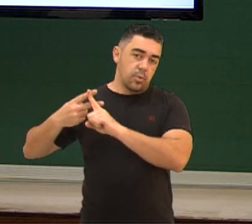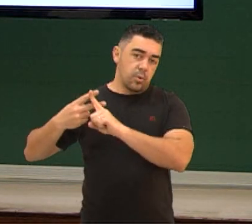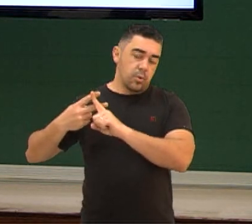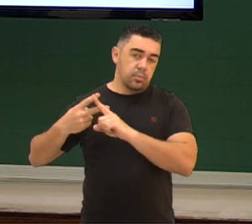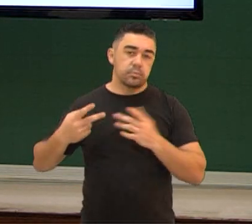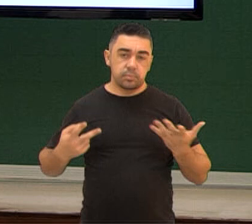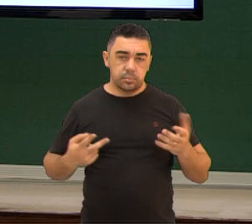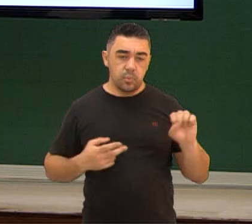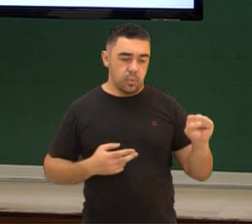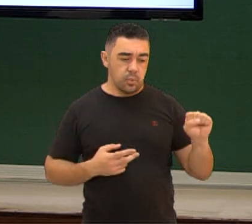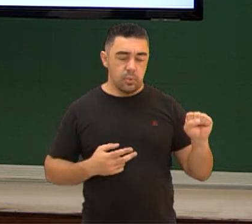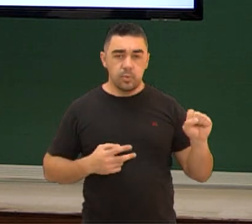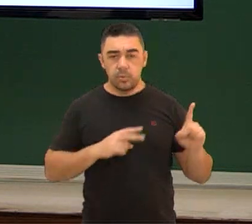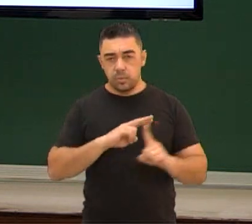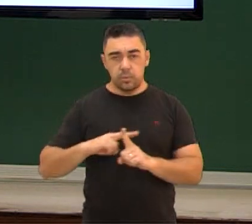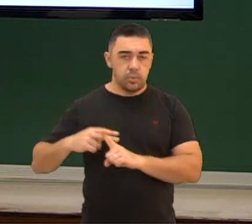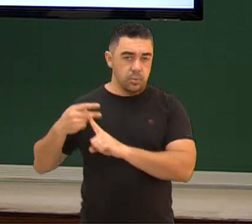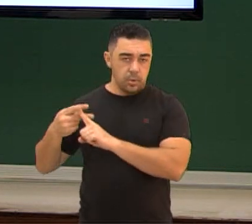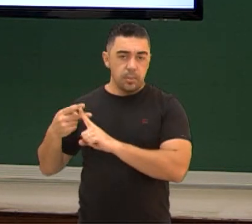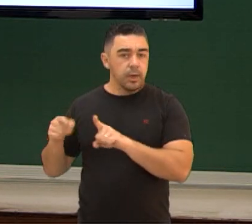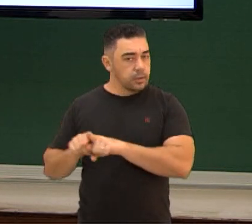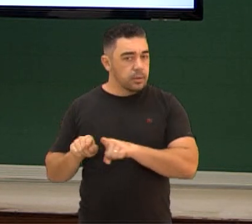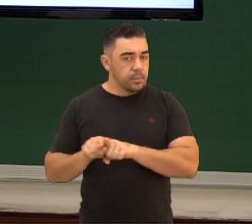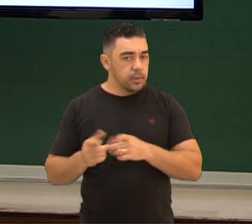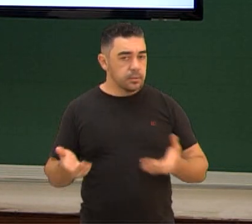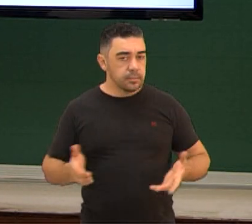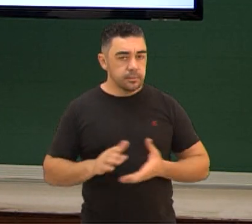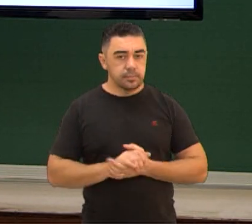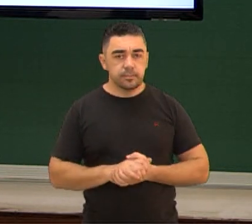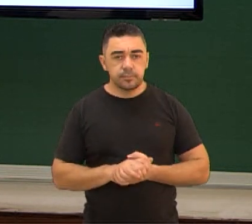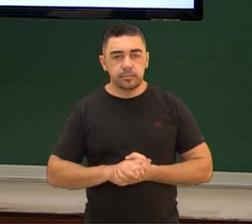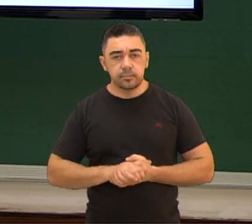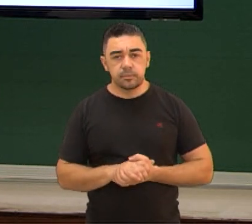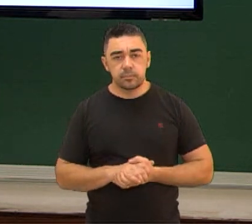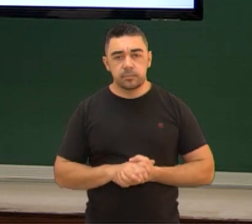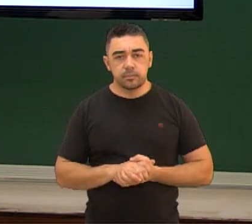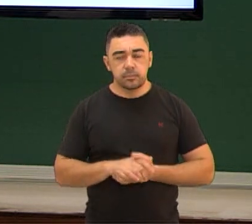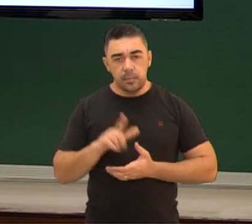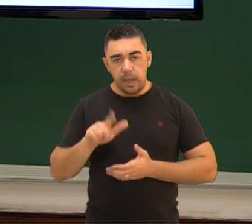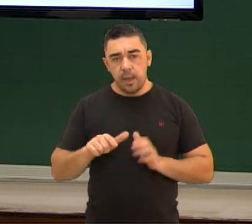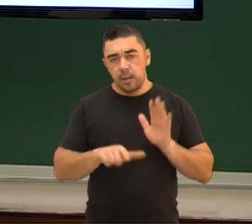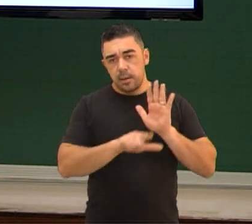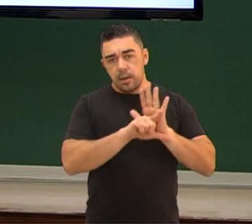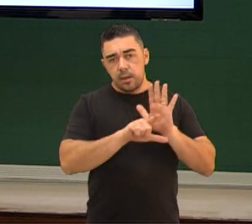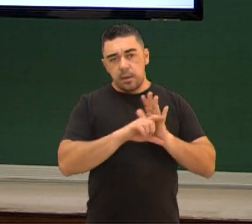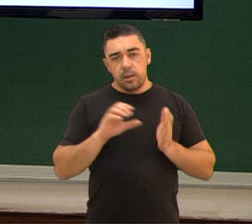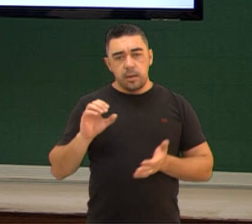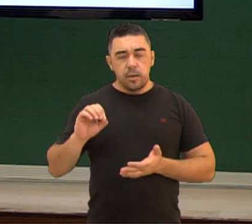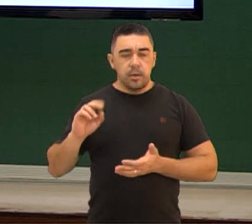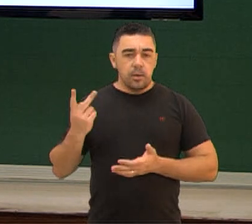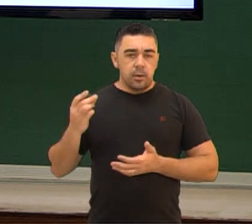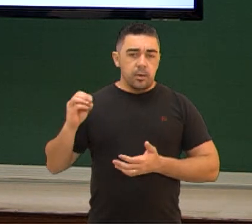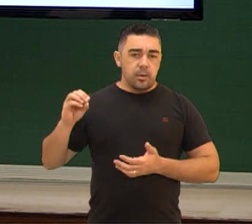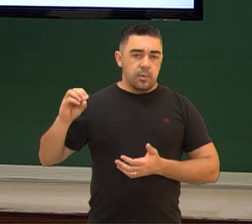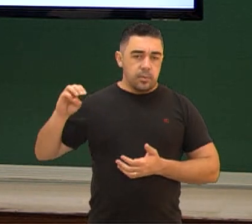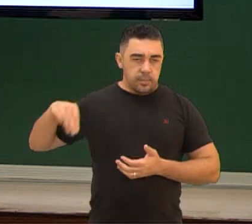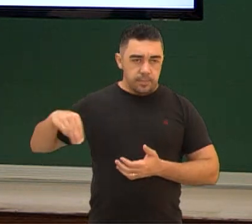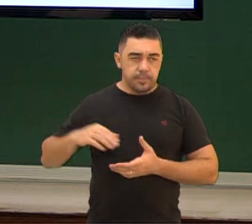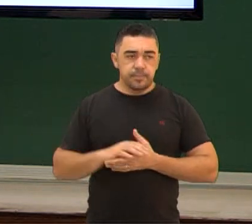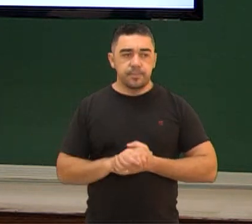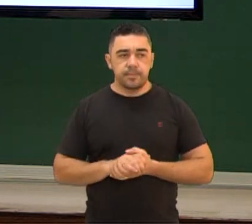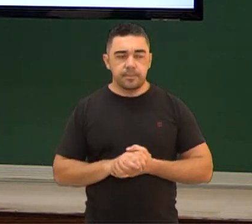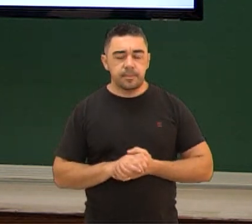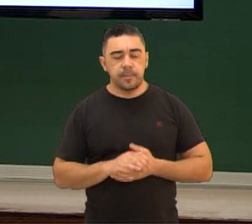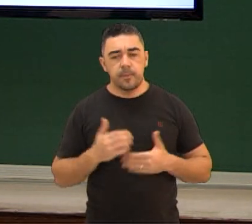Ou seja, se eu dobrar a tensão, tem que dobrar a corrente. Ok? Por causa da lei de Ohm. Agora,